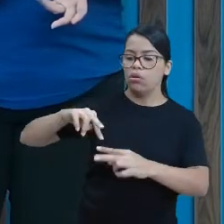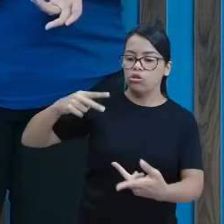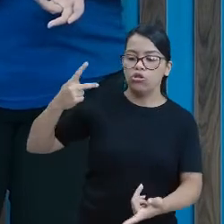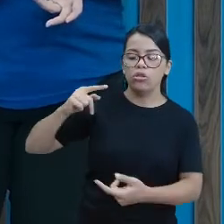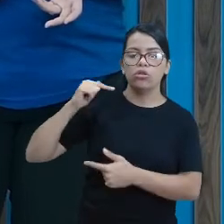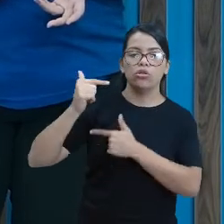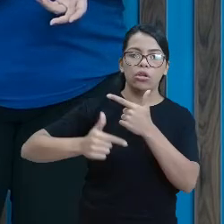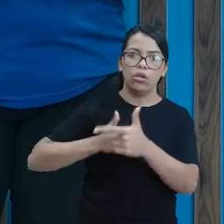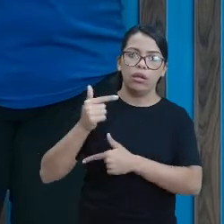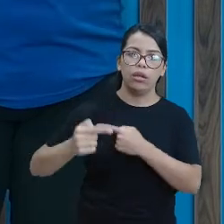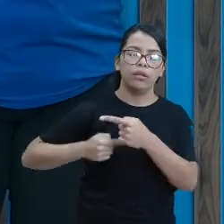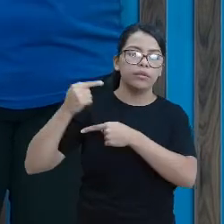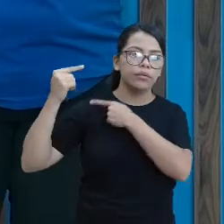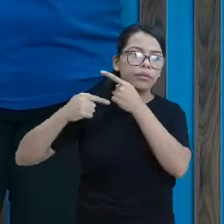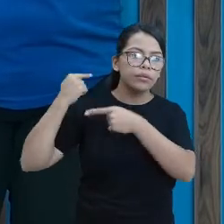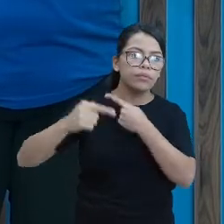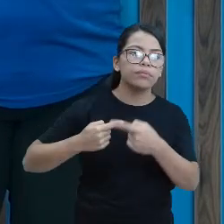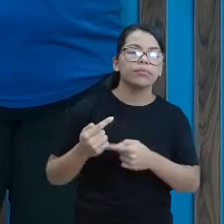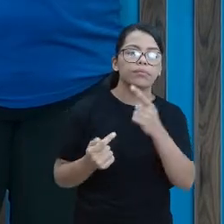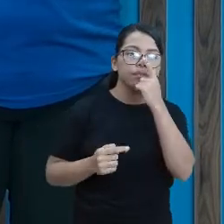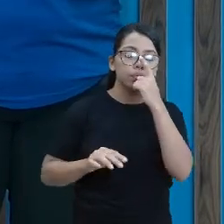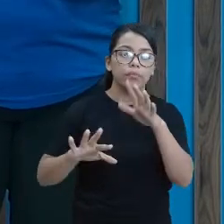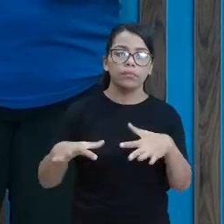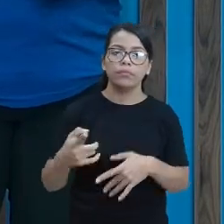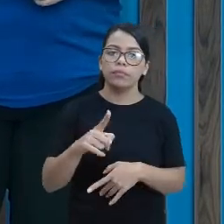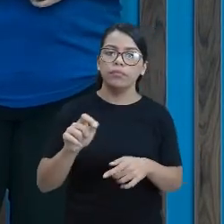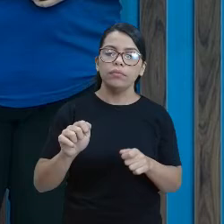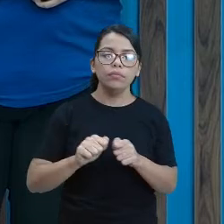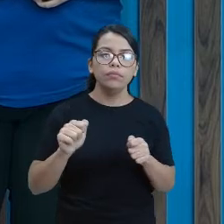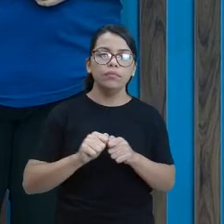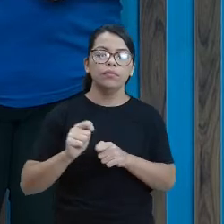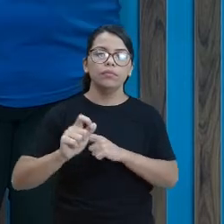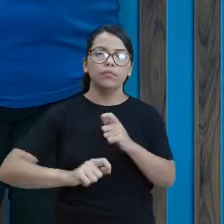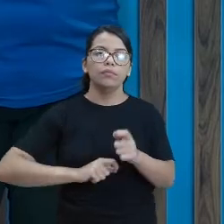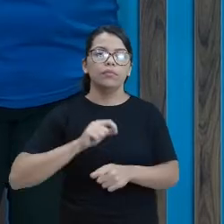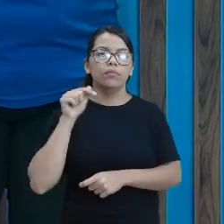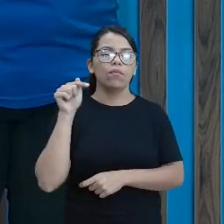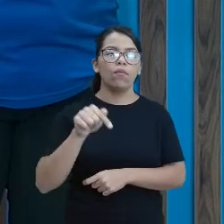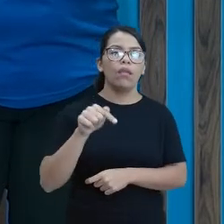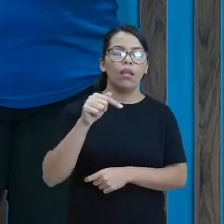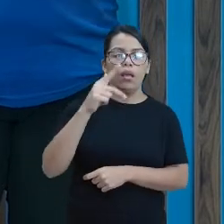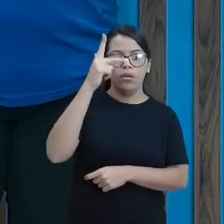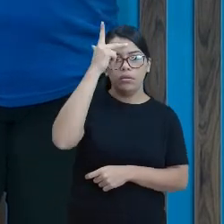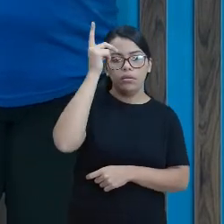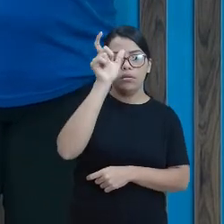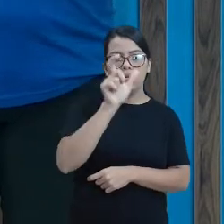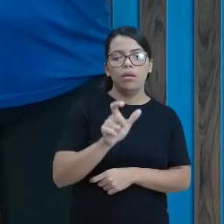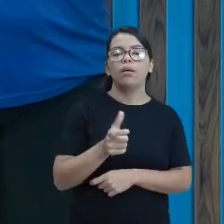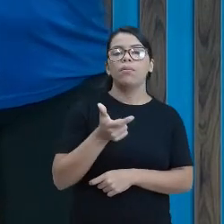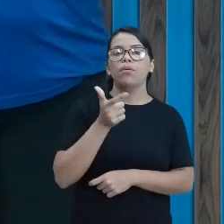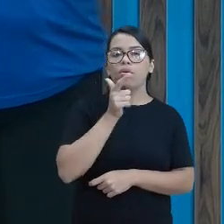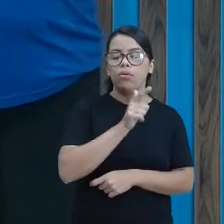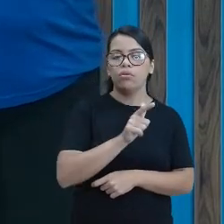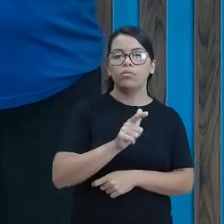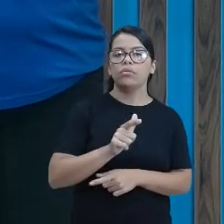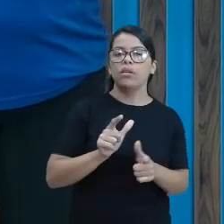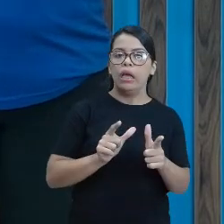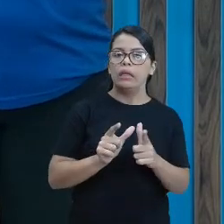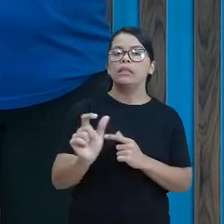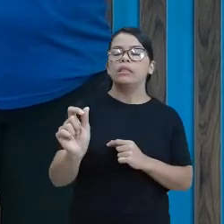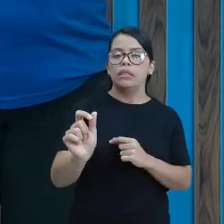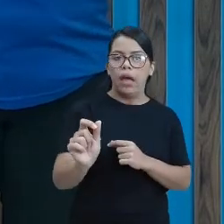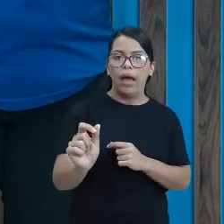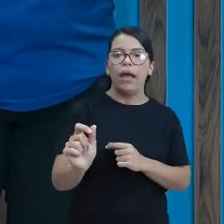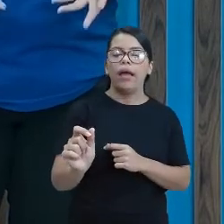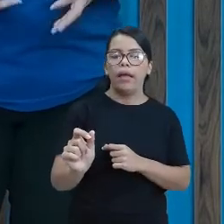mutações gênicas, né? E isso aí vai fazer com que esse indivíduo saia dele, né,